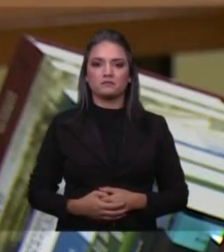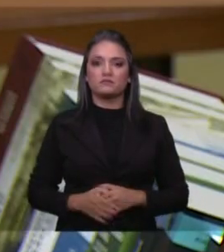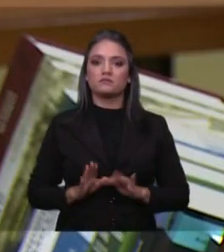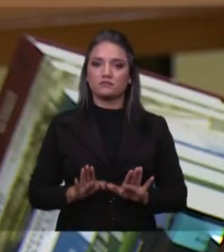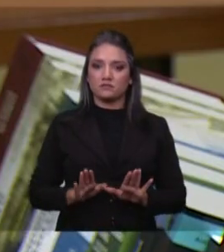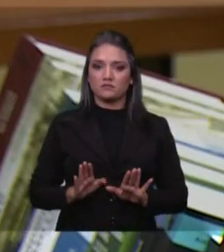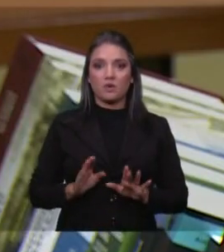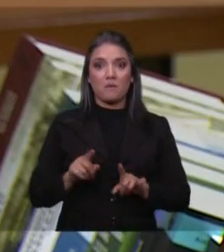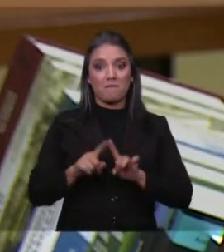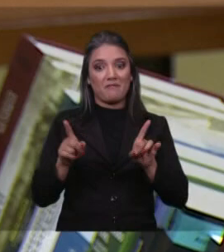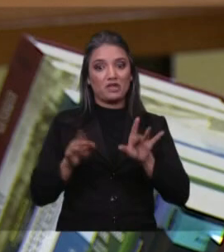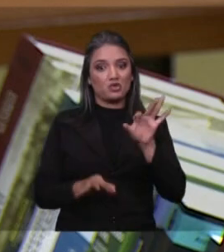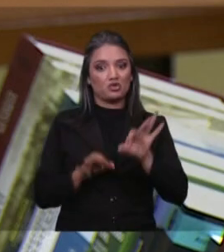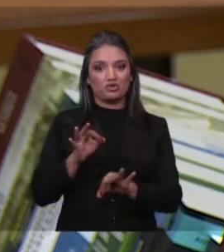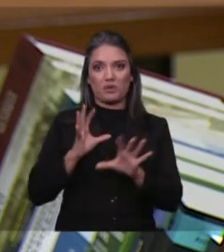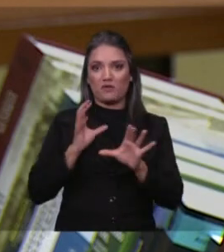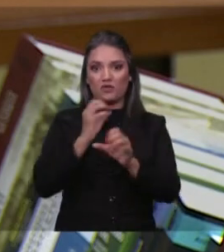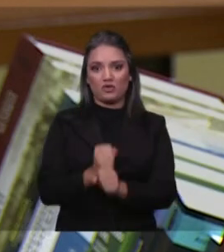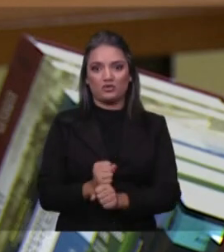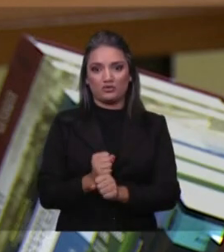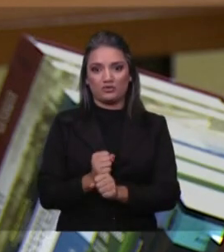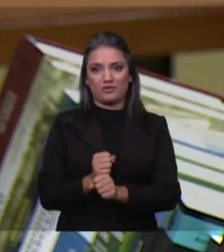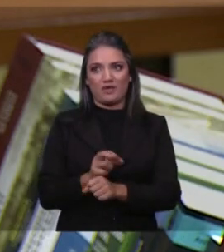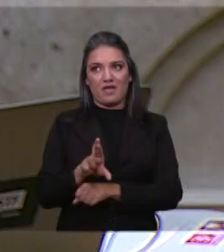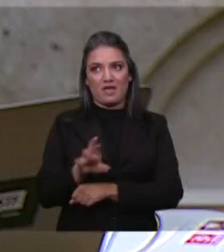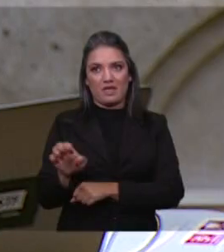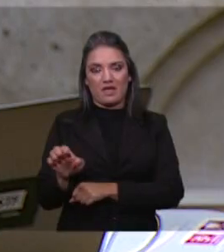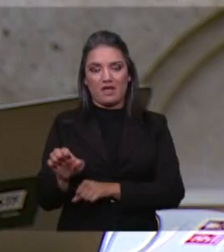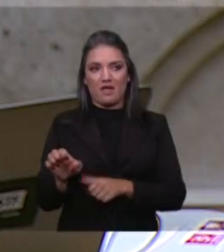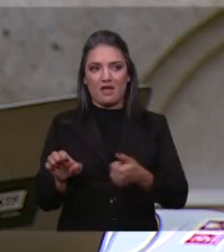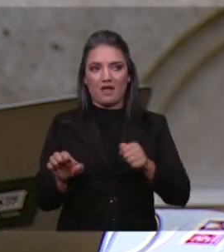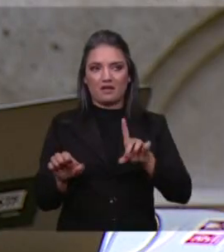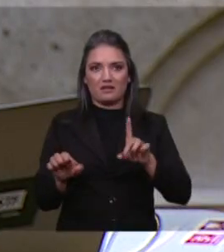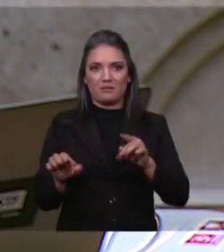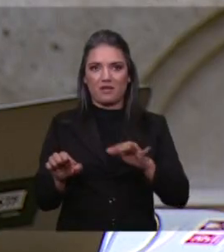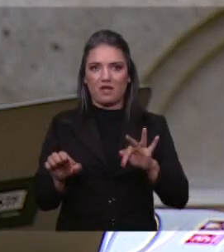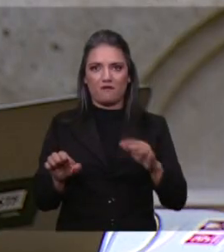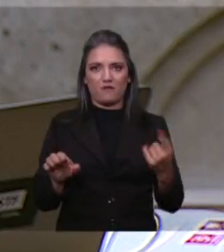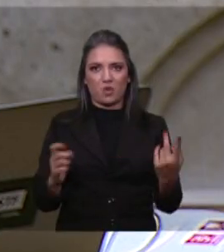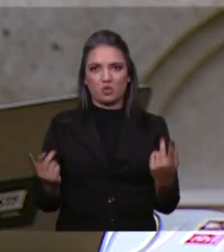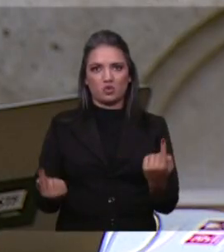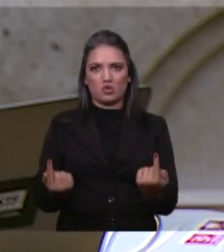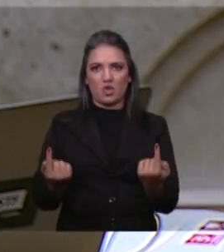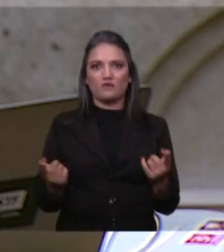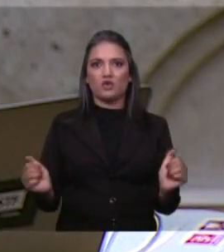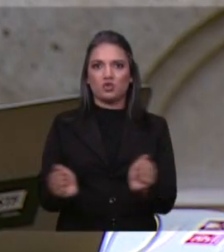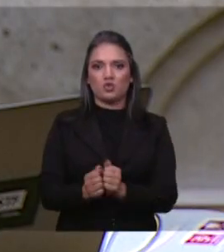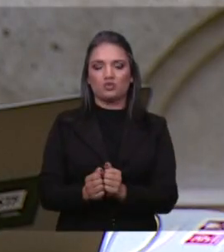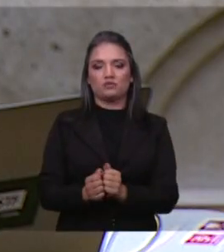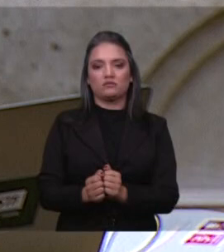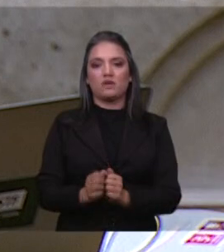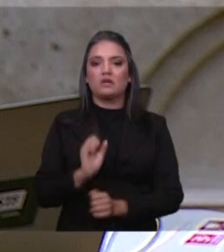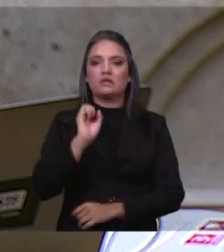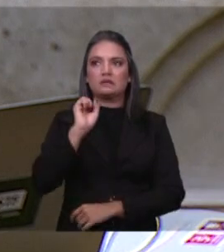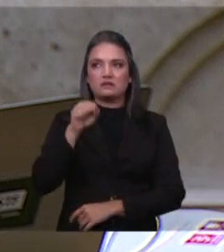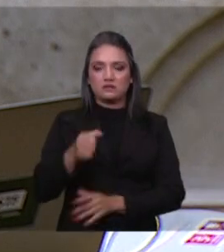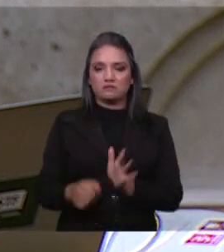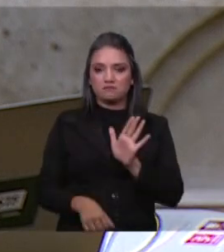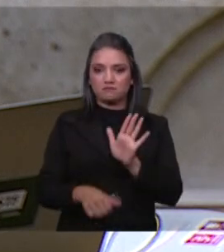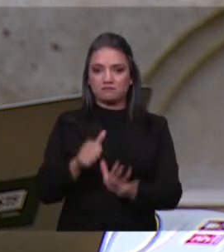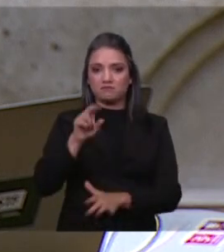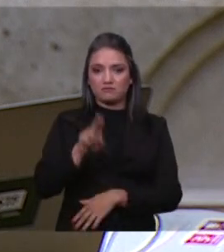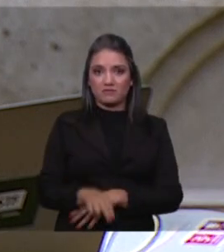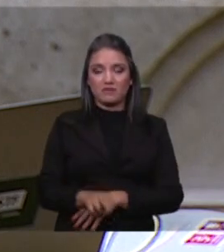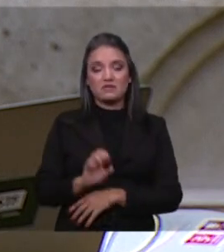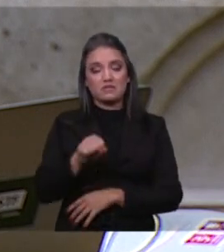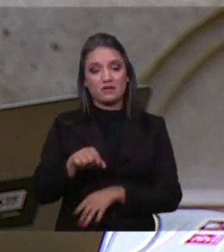juntos tudo, o RE e a DPF. Não, no julgamento originário, sim. Mas aí, nos